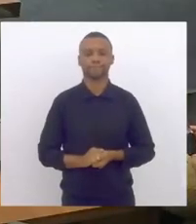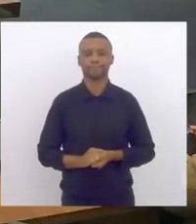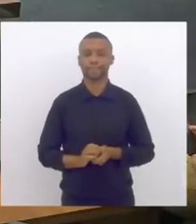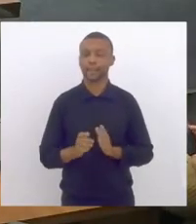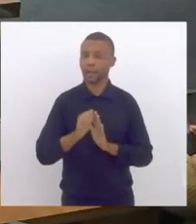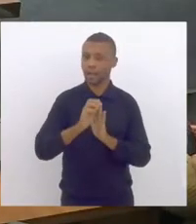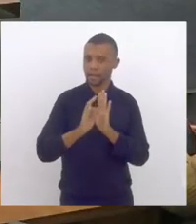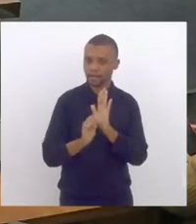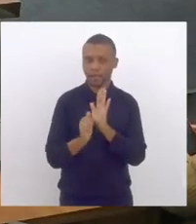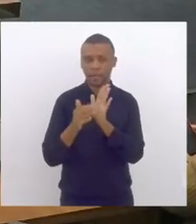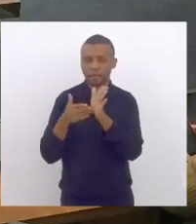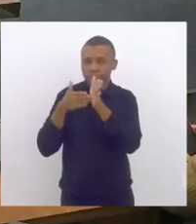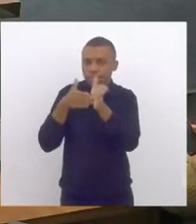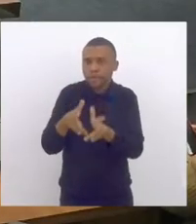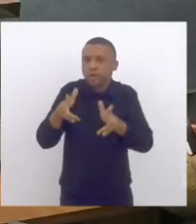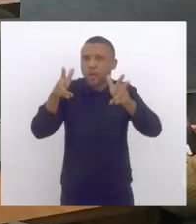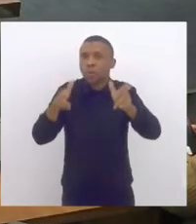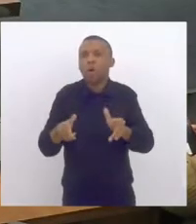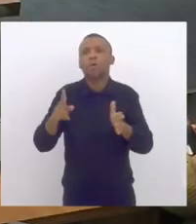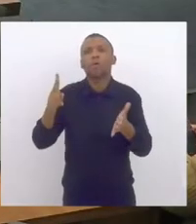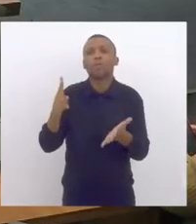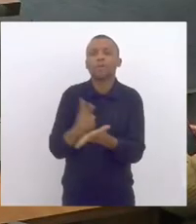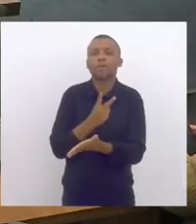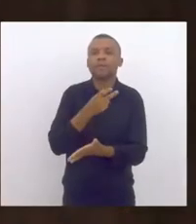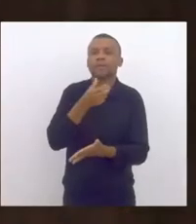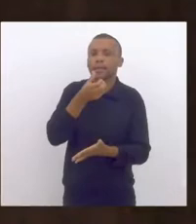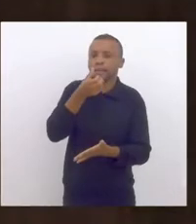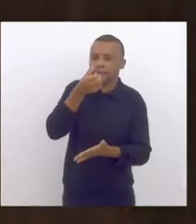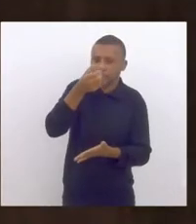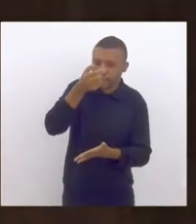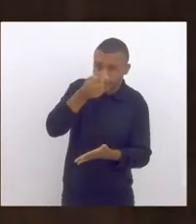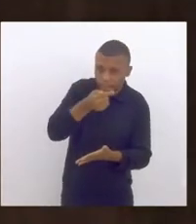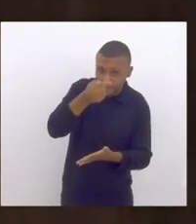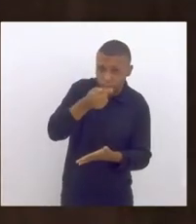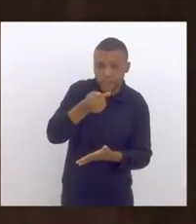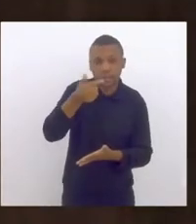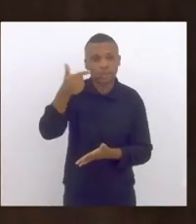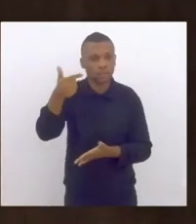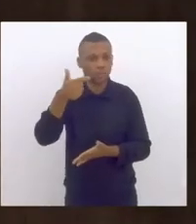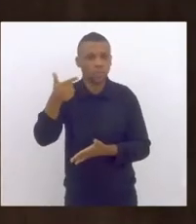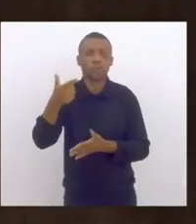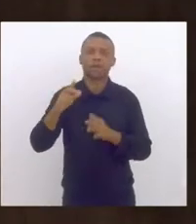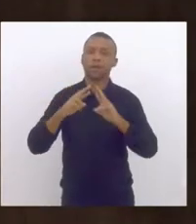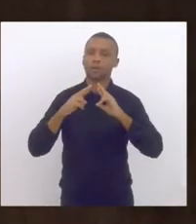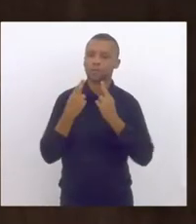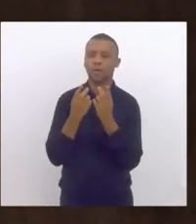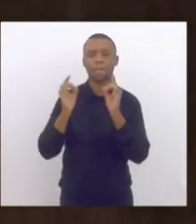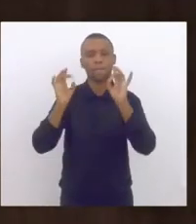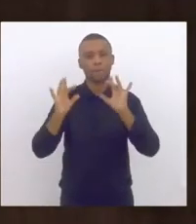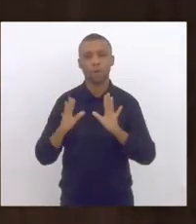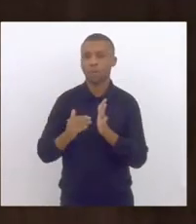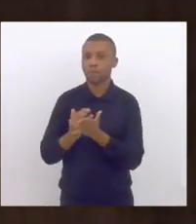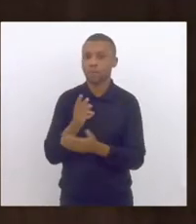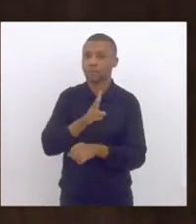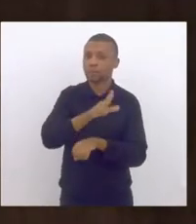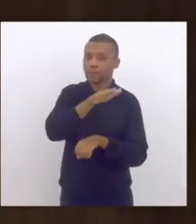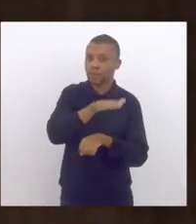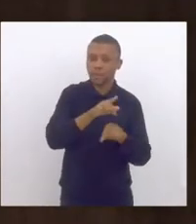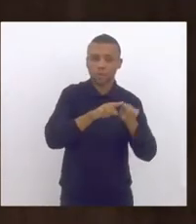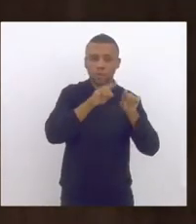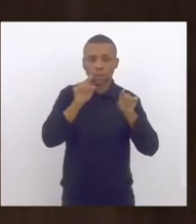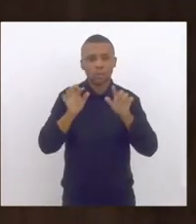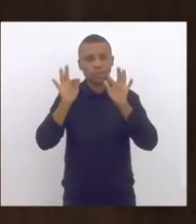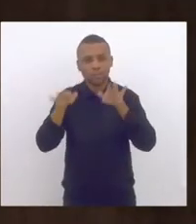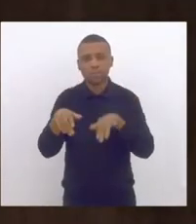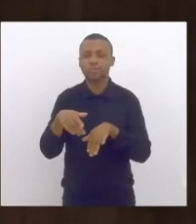reflete com exatidão o ocorrido na 72ª sessão ordinária, que, iniciada às 14 horas, encerrou-se